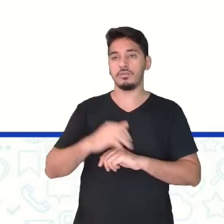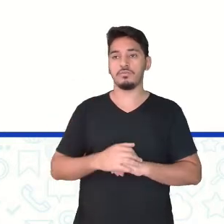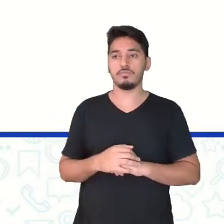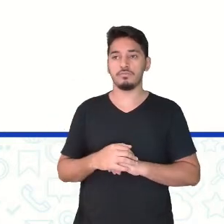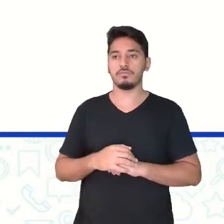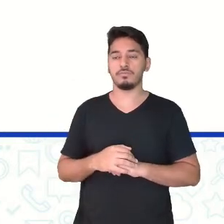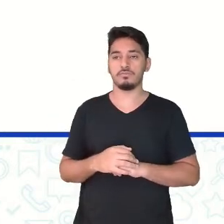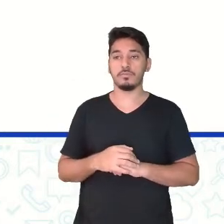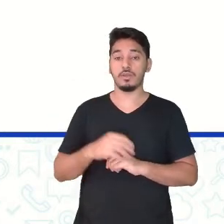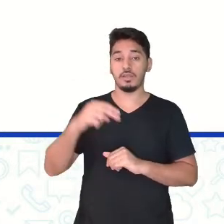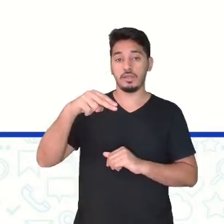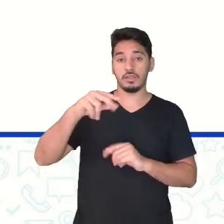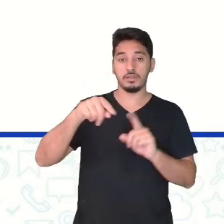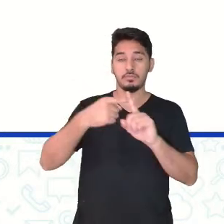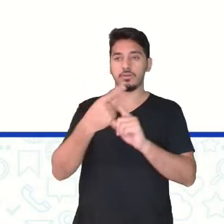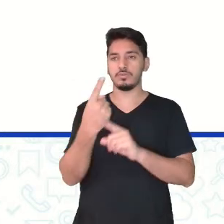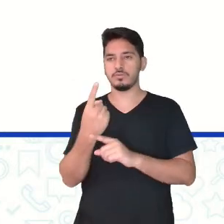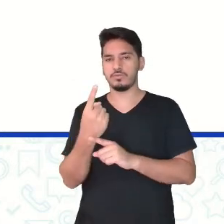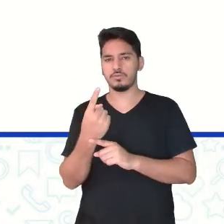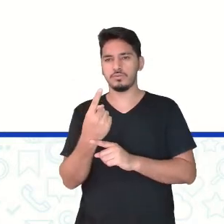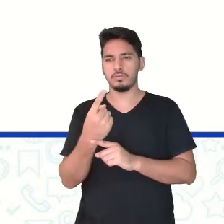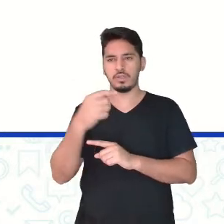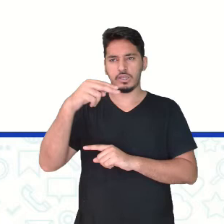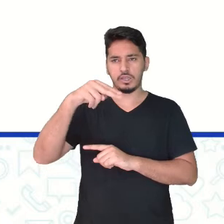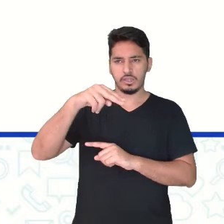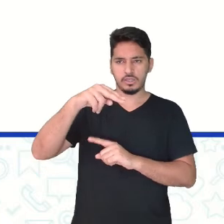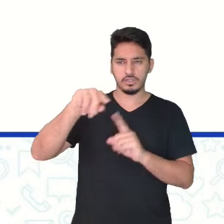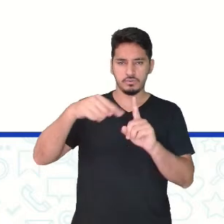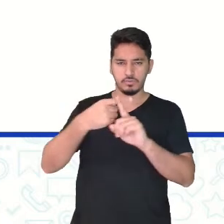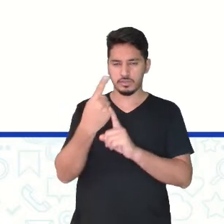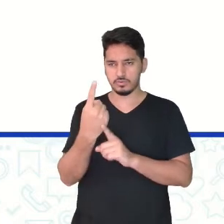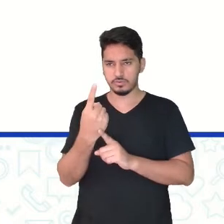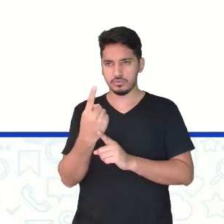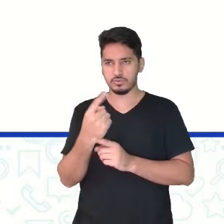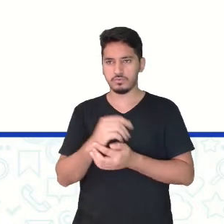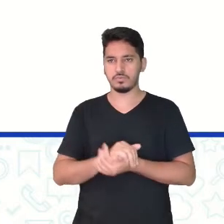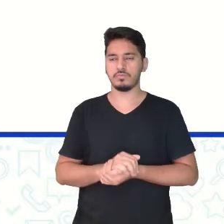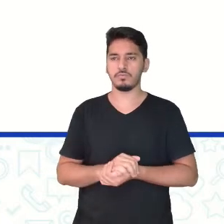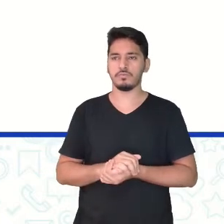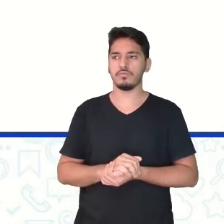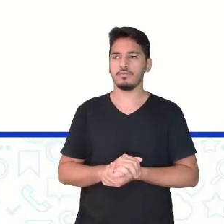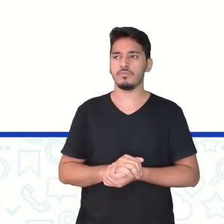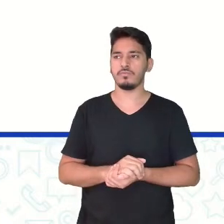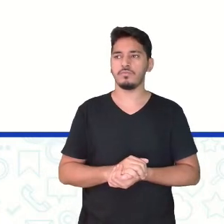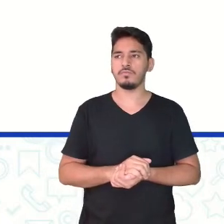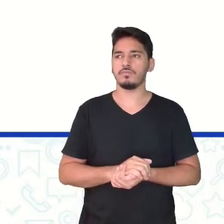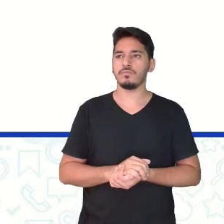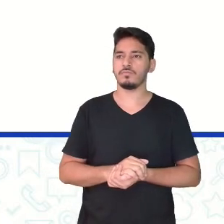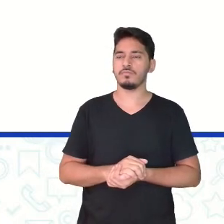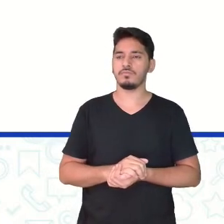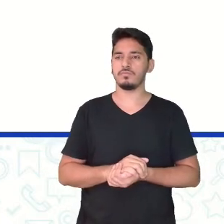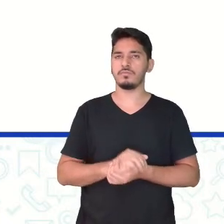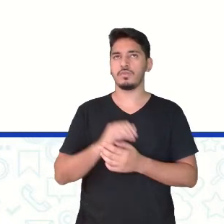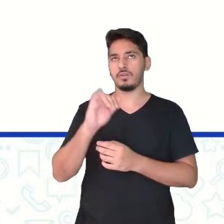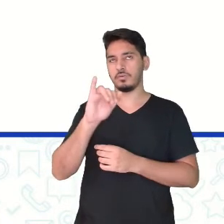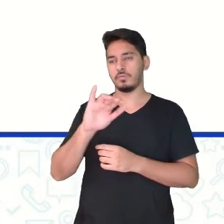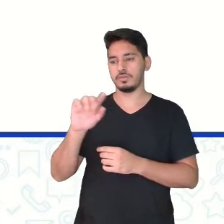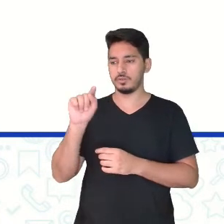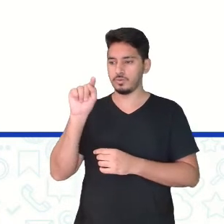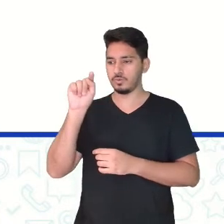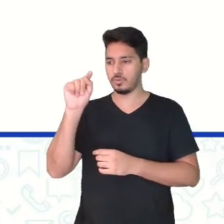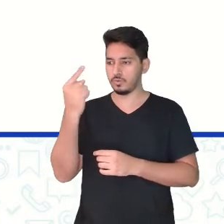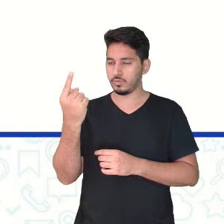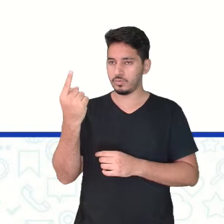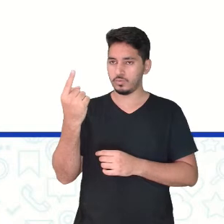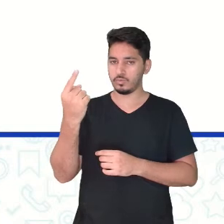A, n mais 1. Será que n mais 1 bate? Ó, se eu pegar aqui a figura 1,